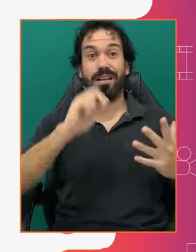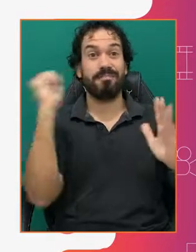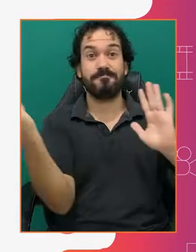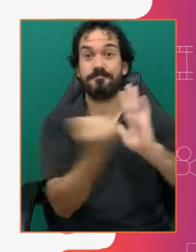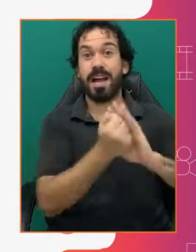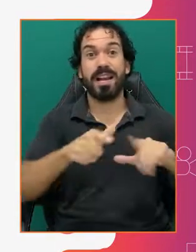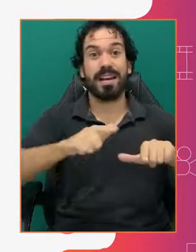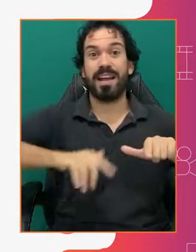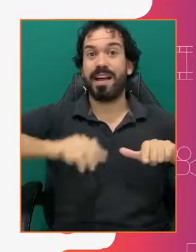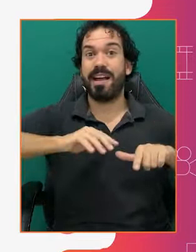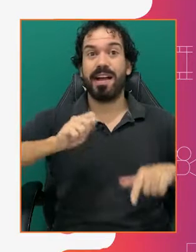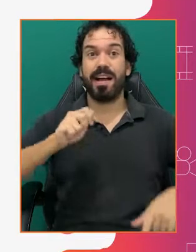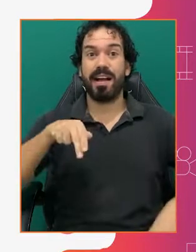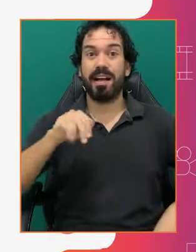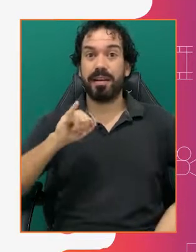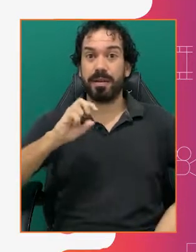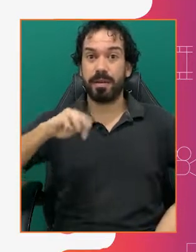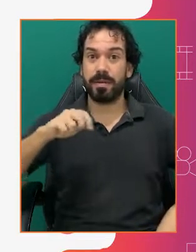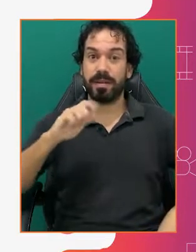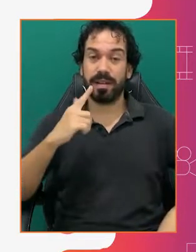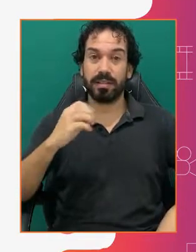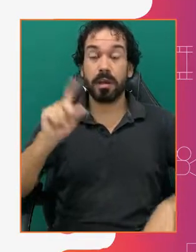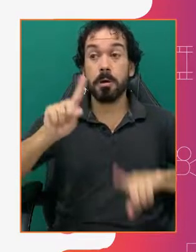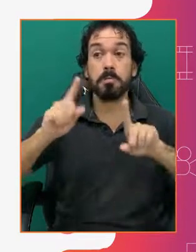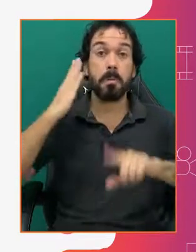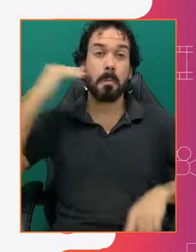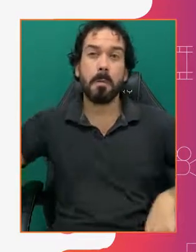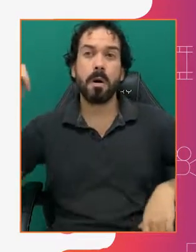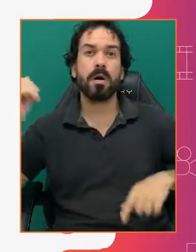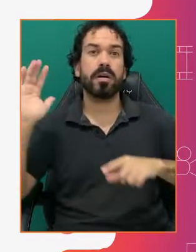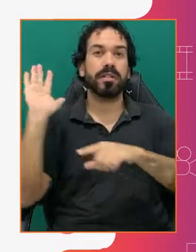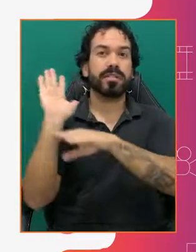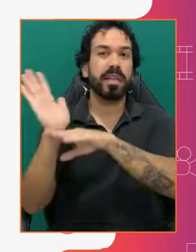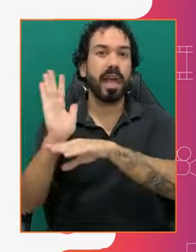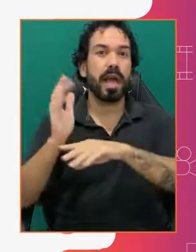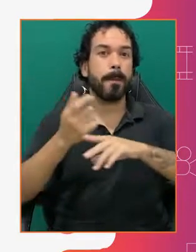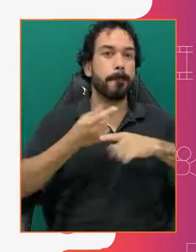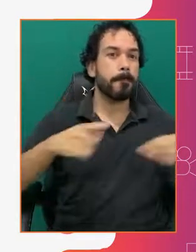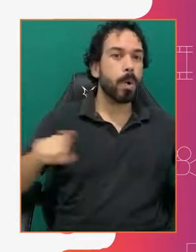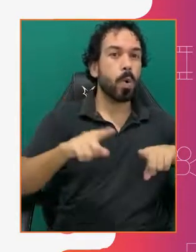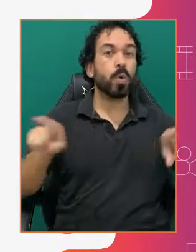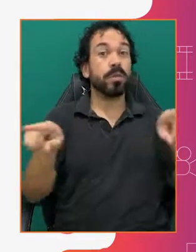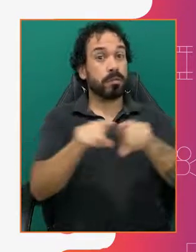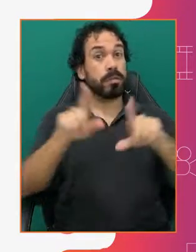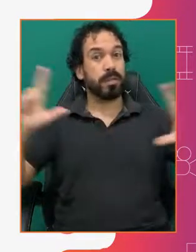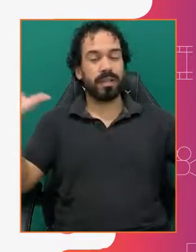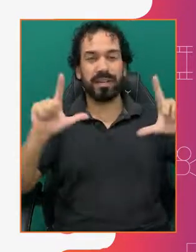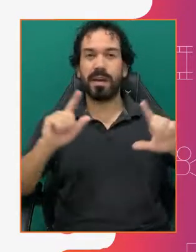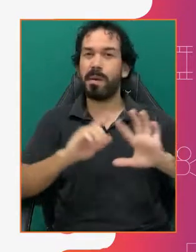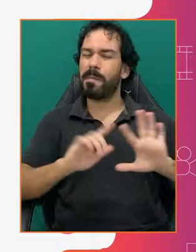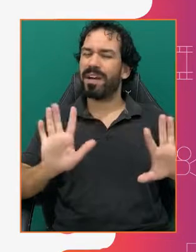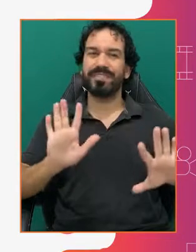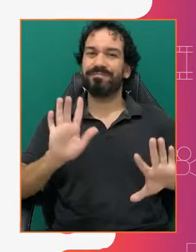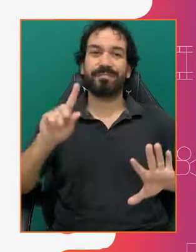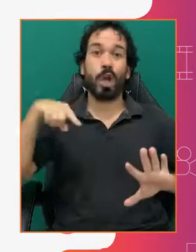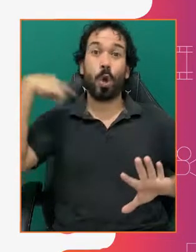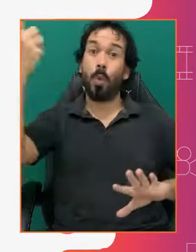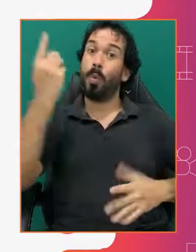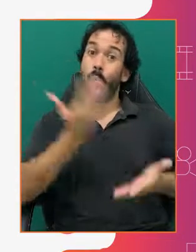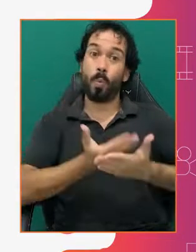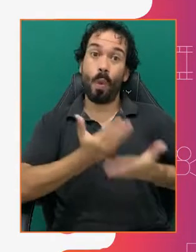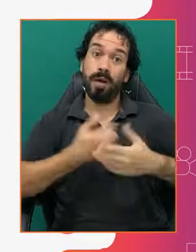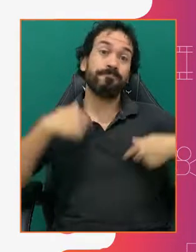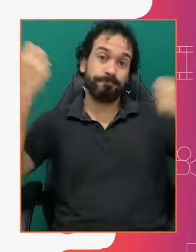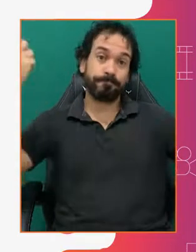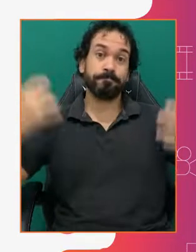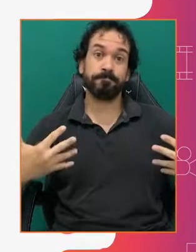história da animação, filmes que se consagraram no cinema, na música e na TV, mas isso é assunto para uma